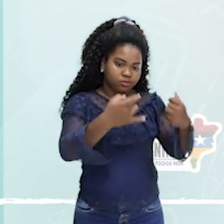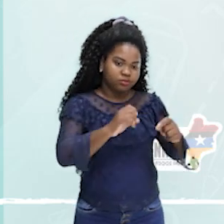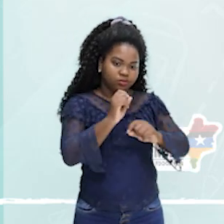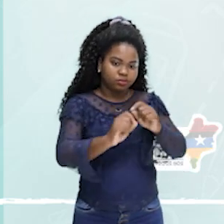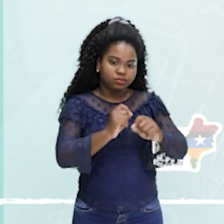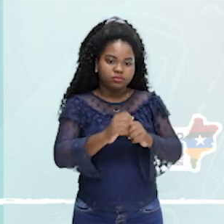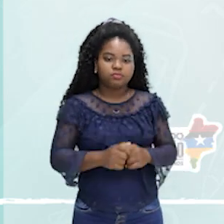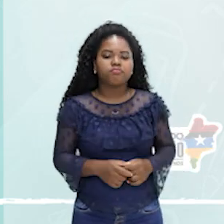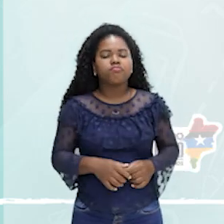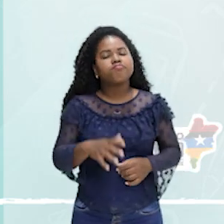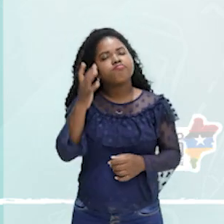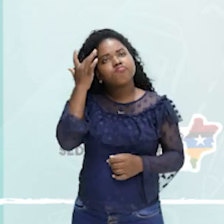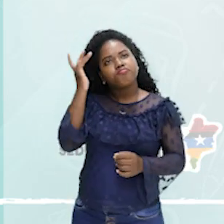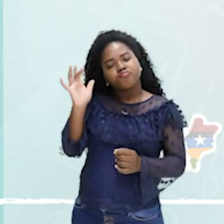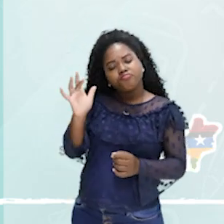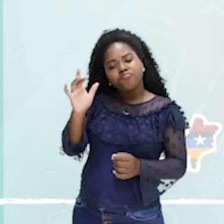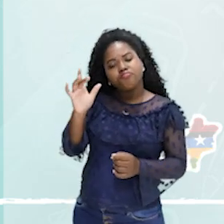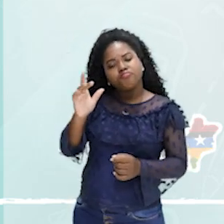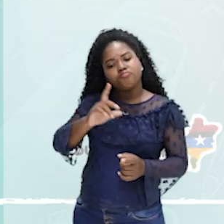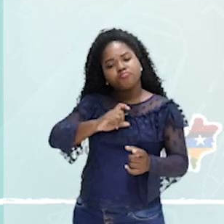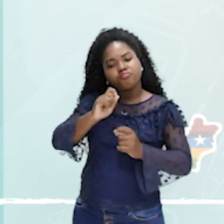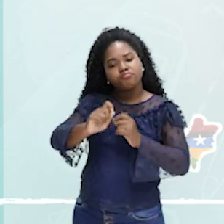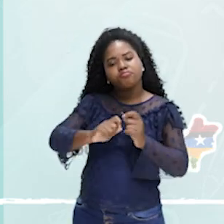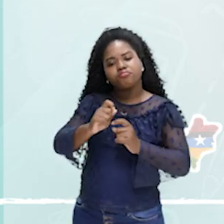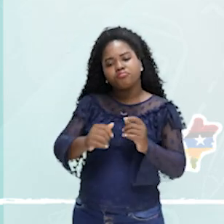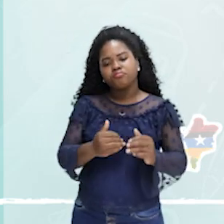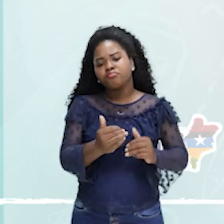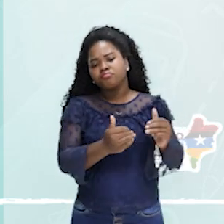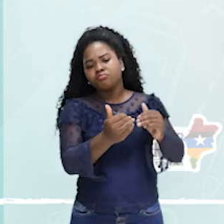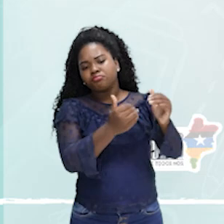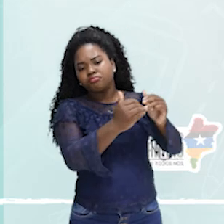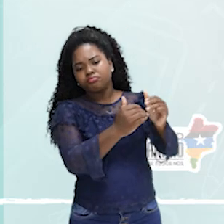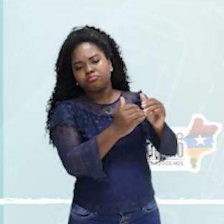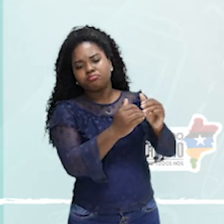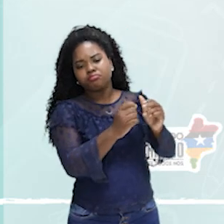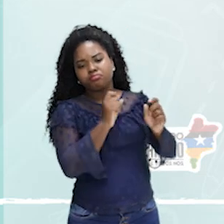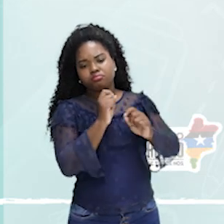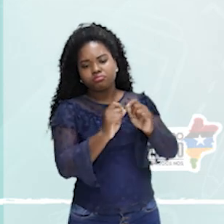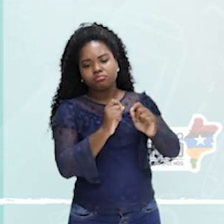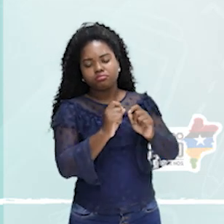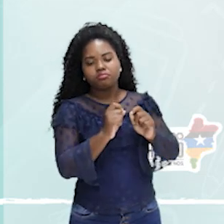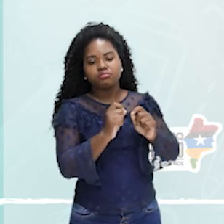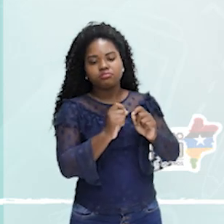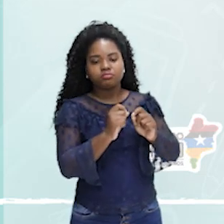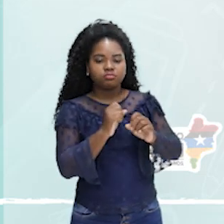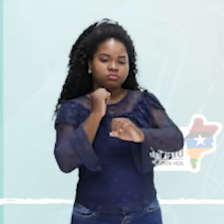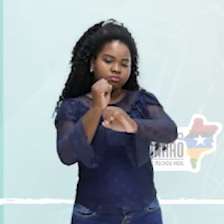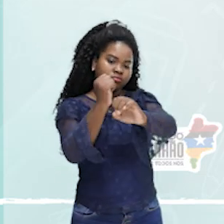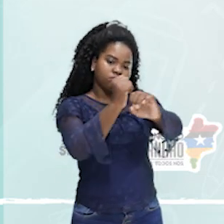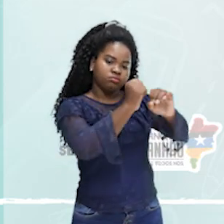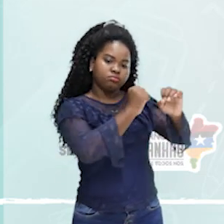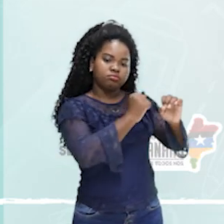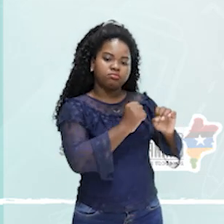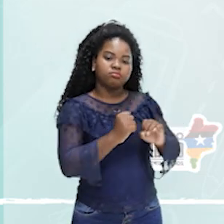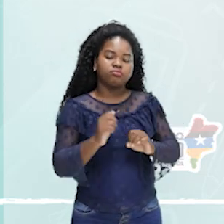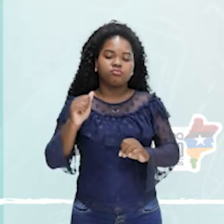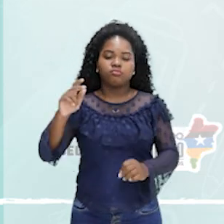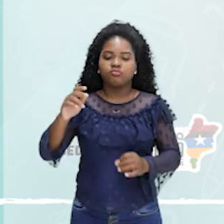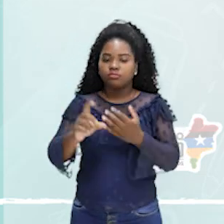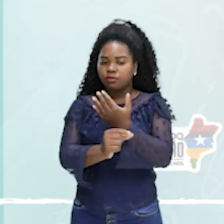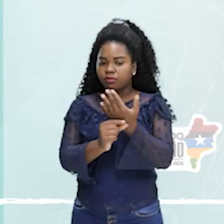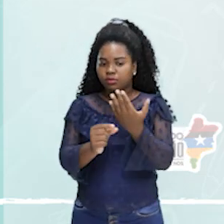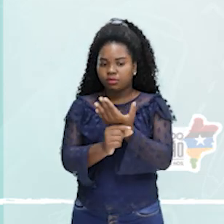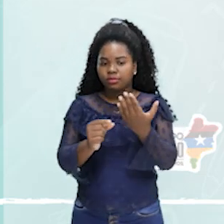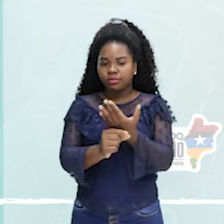diz: acho que deveriam construir um monumento a esses autores